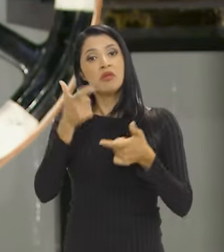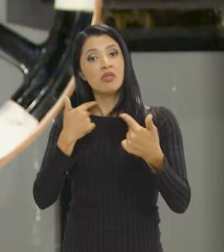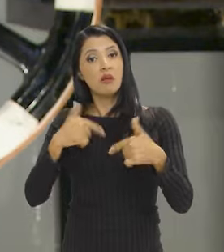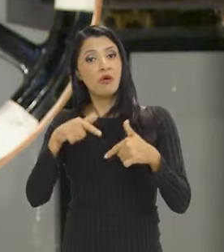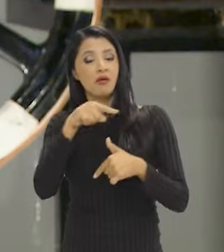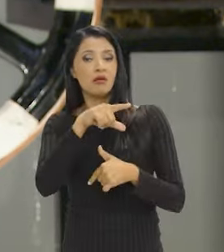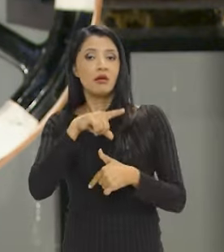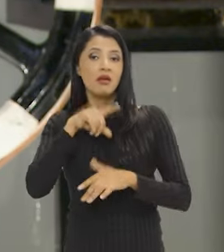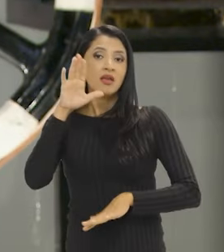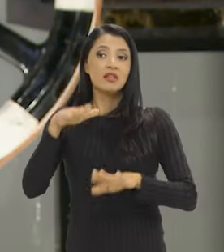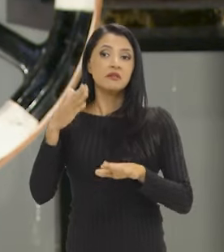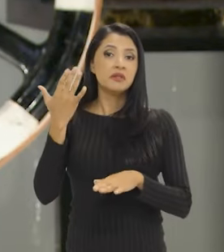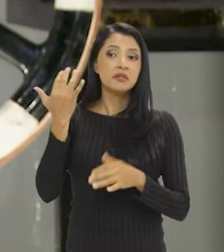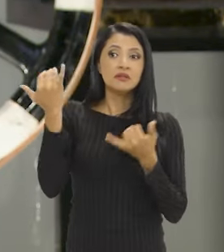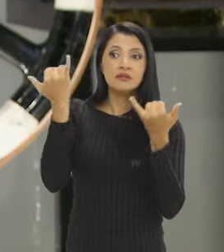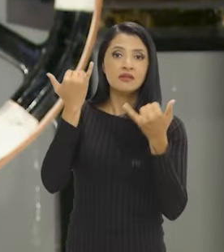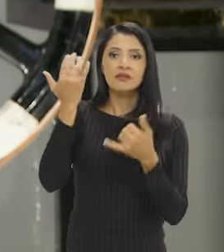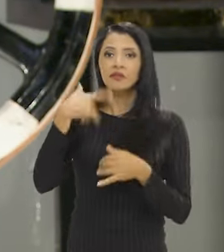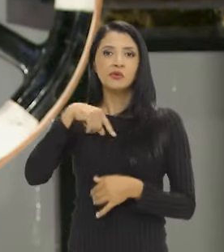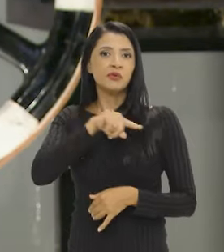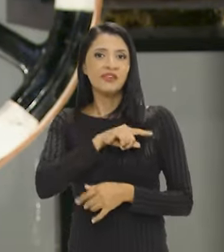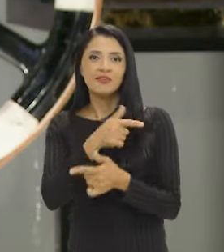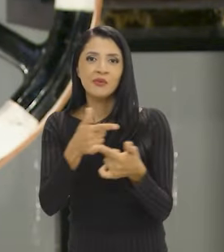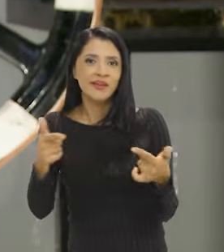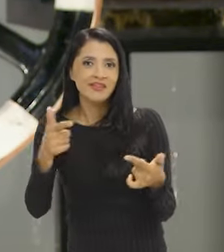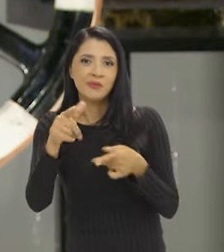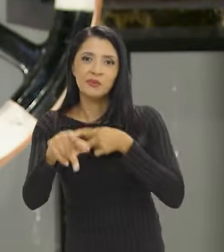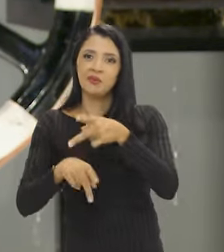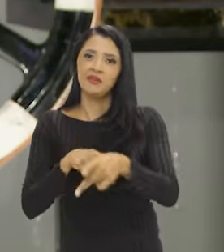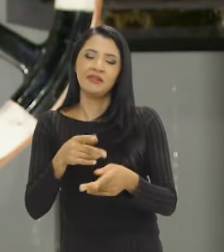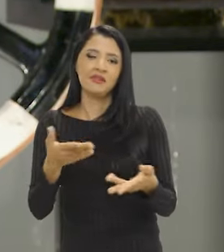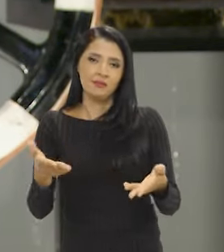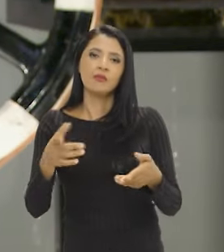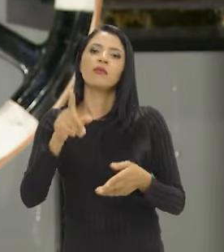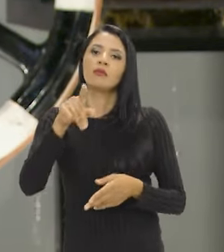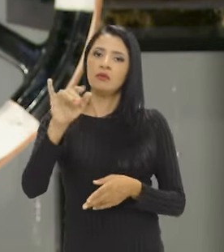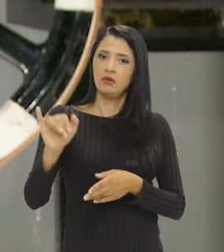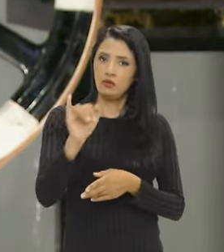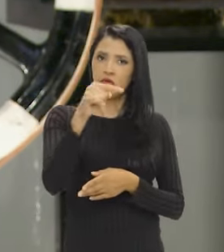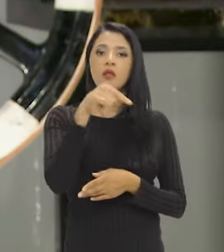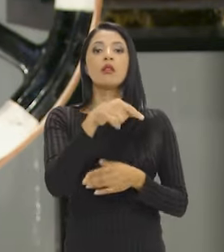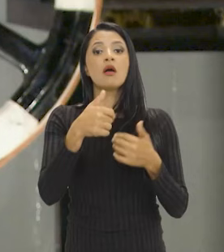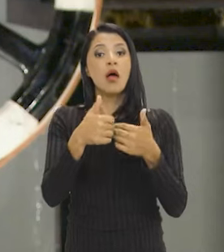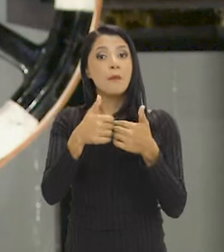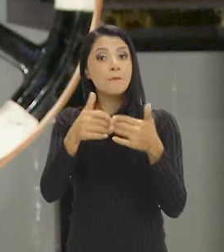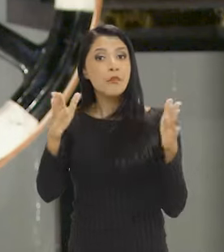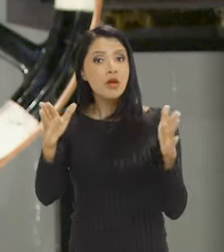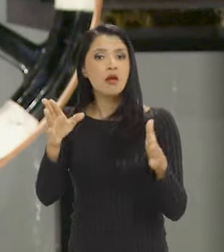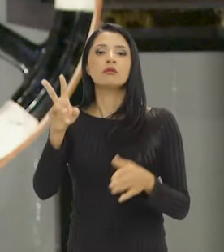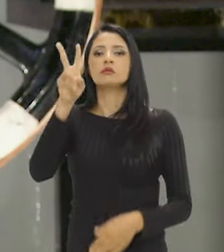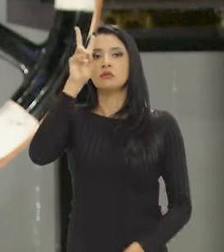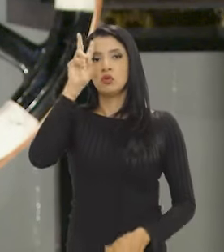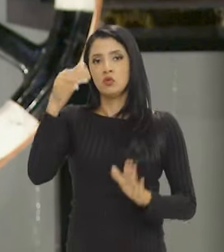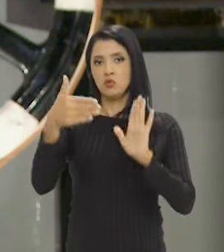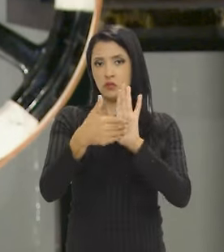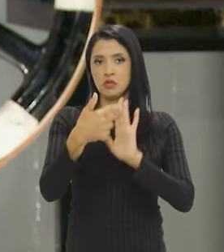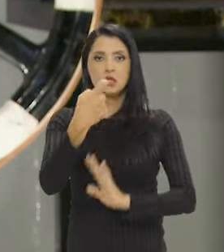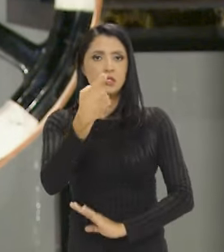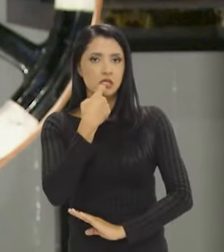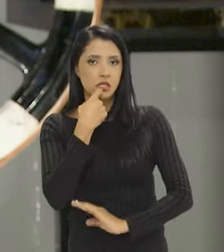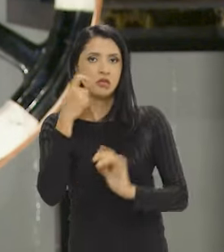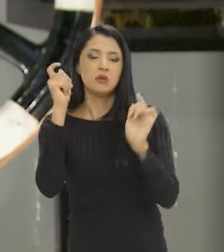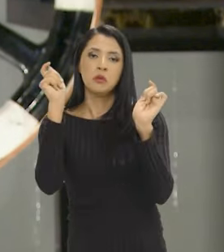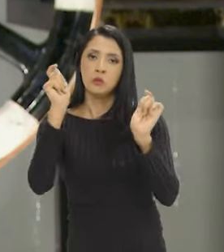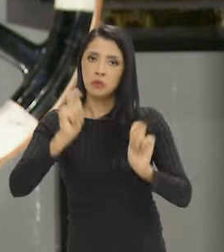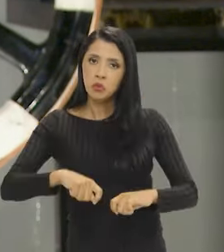servidores e que muitas vezes passa despercebido. Então, é importante dizer que o Arquivo Nacional, ele está aberto de segunda a sexta